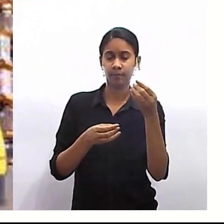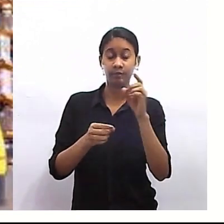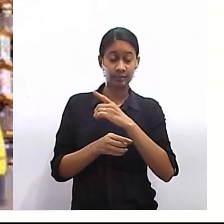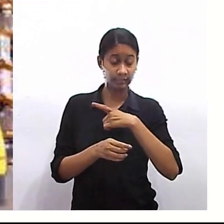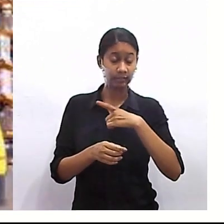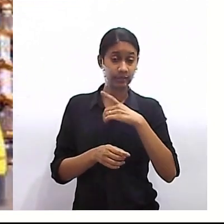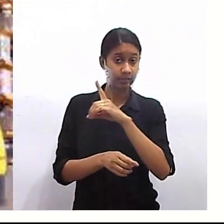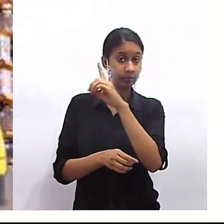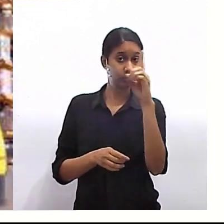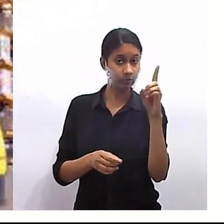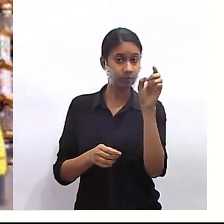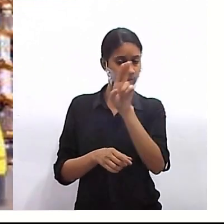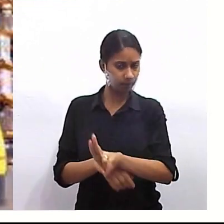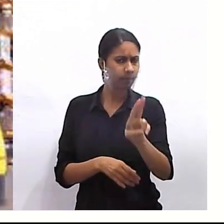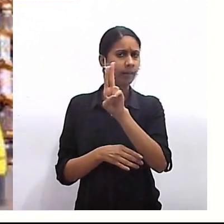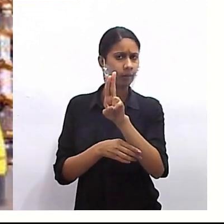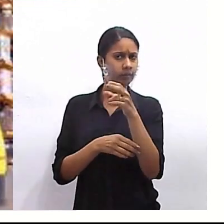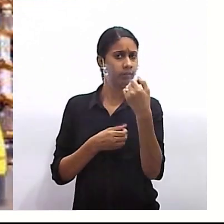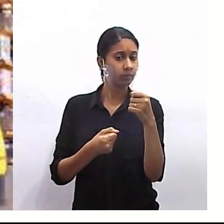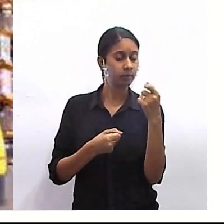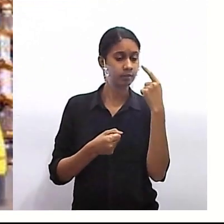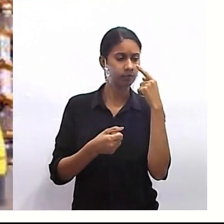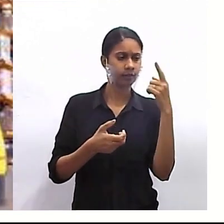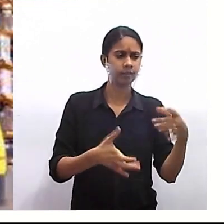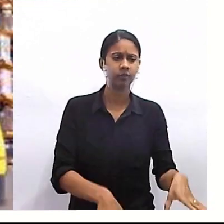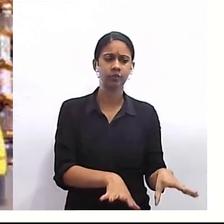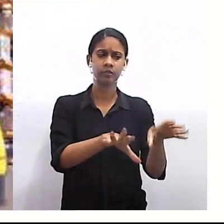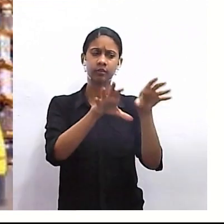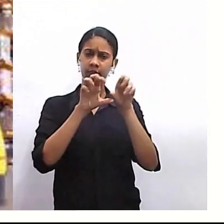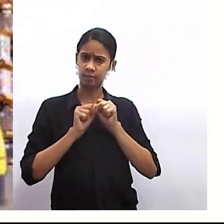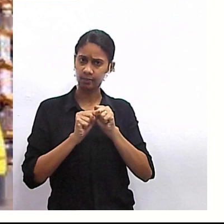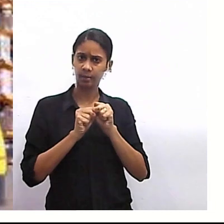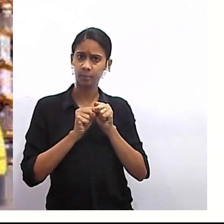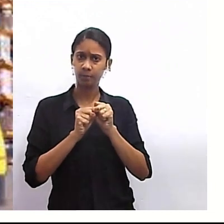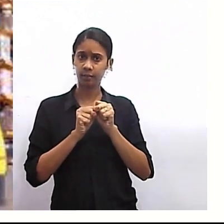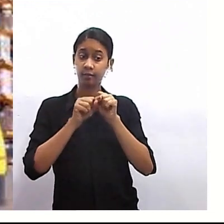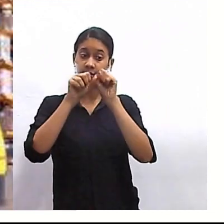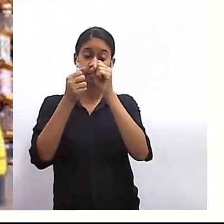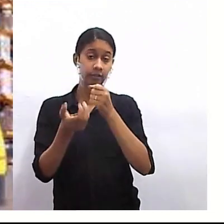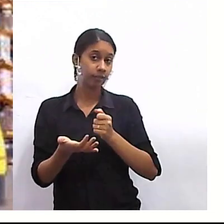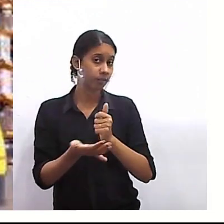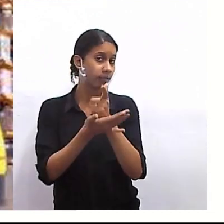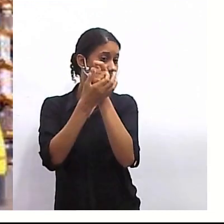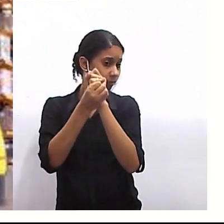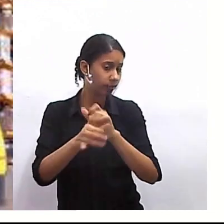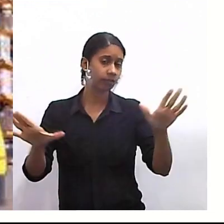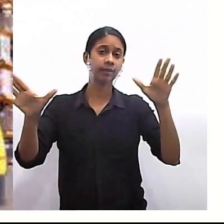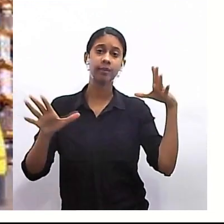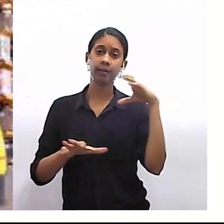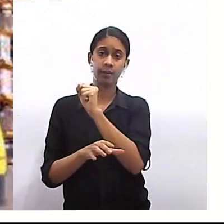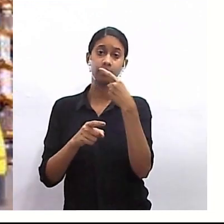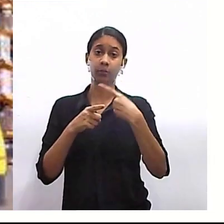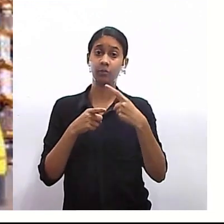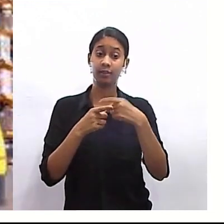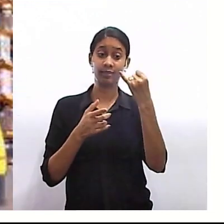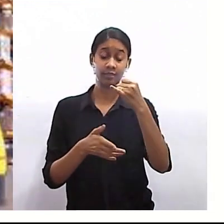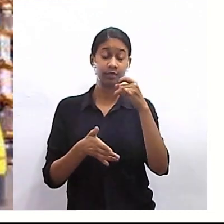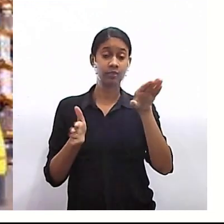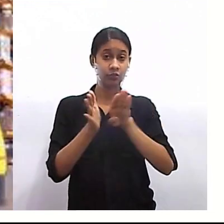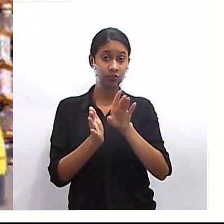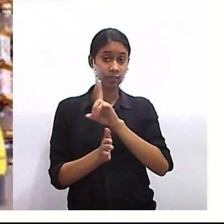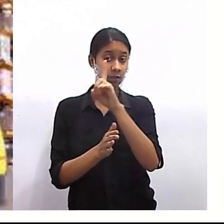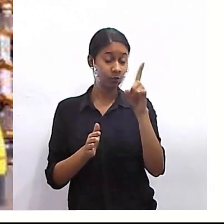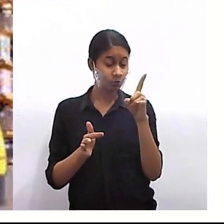validade, eu preciso receber e expedir o quanto antes, porque se ele vencer, é prejuízo.